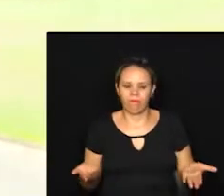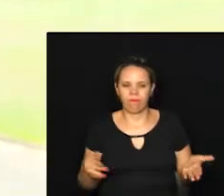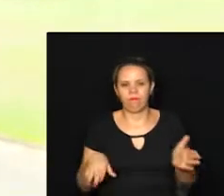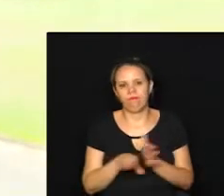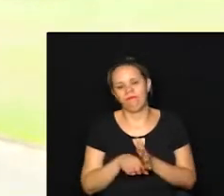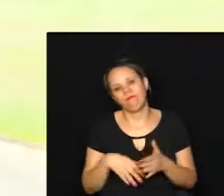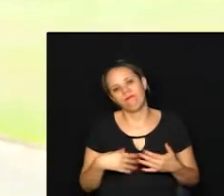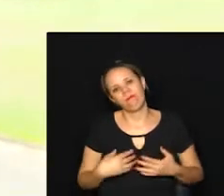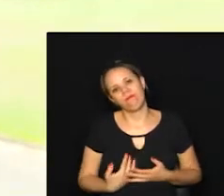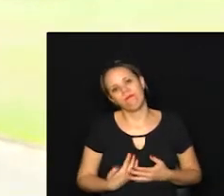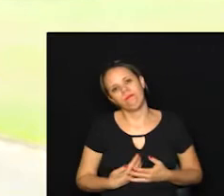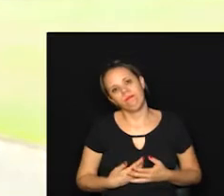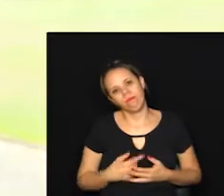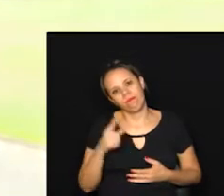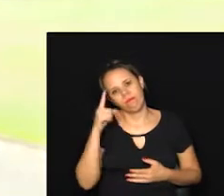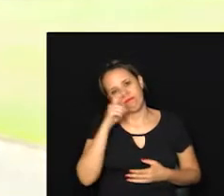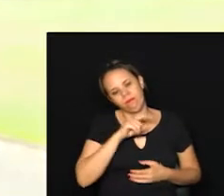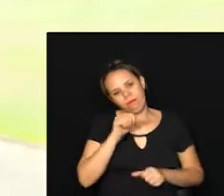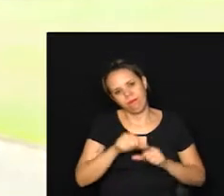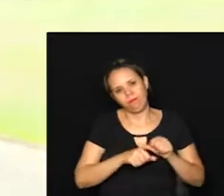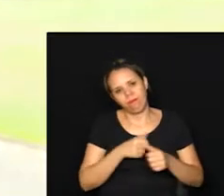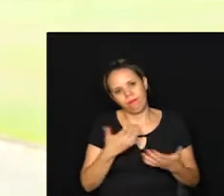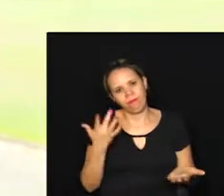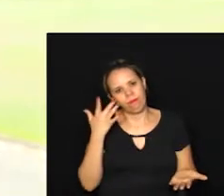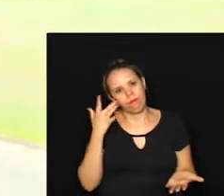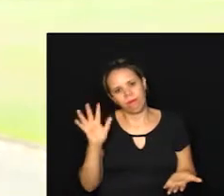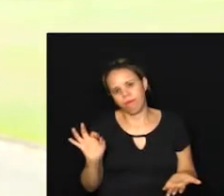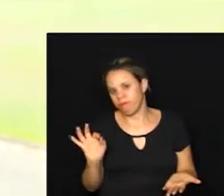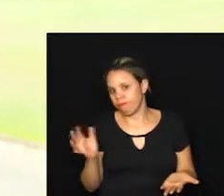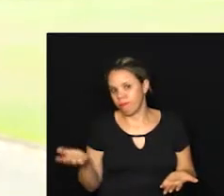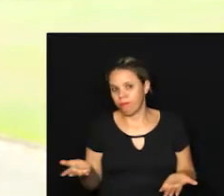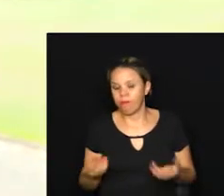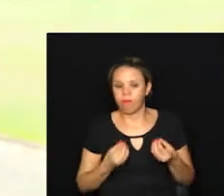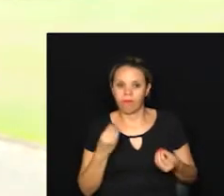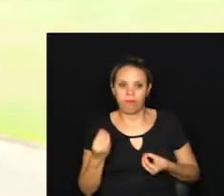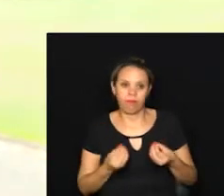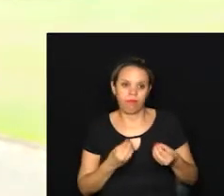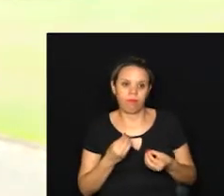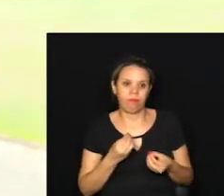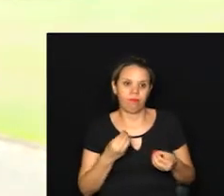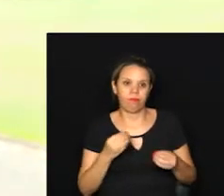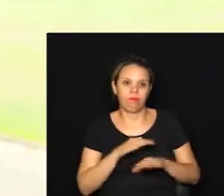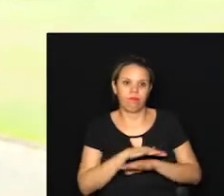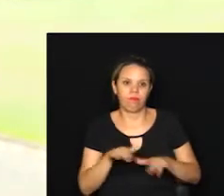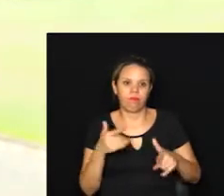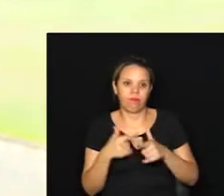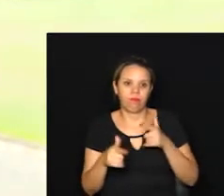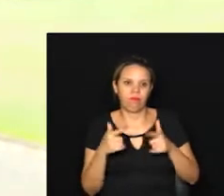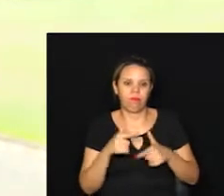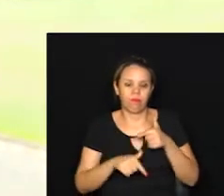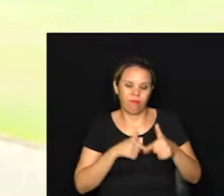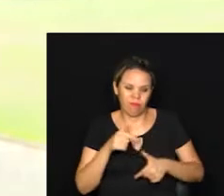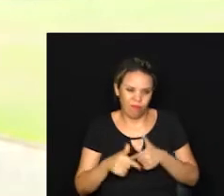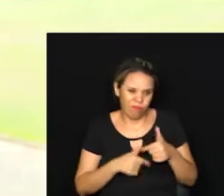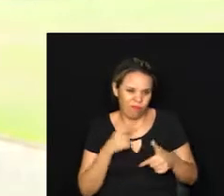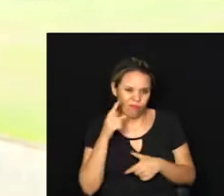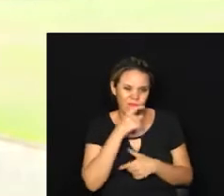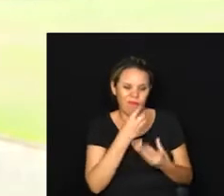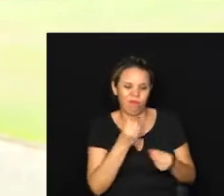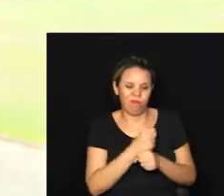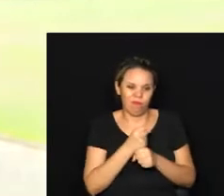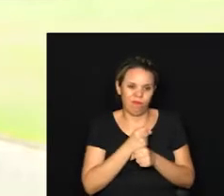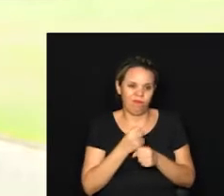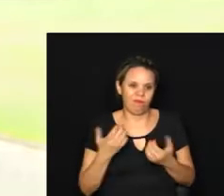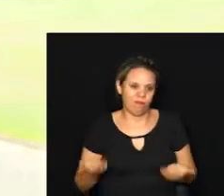esse ponto, que é muito difícil de reverter. Eu não sei como reverter isso, é um trabalho para muitos